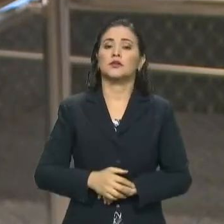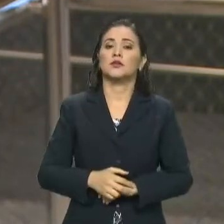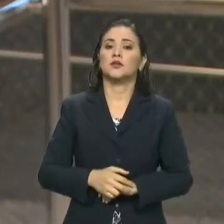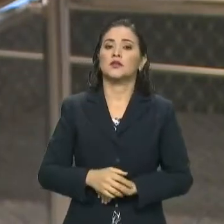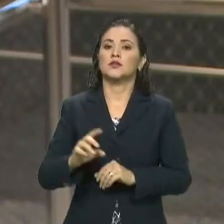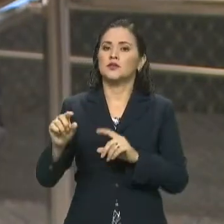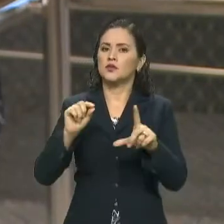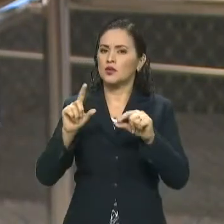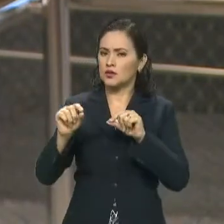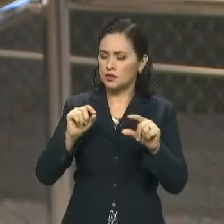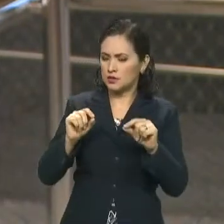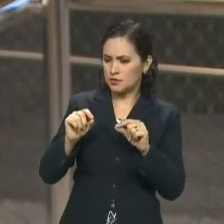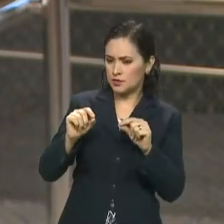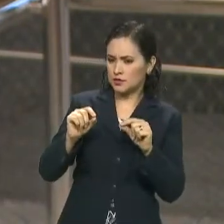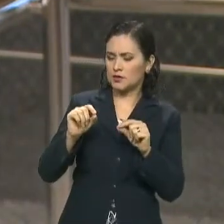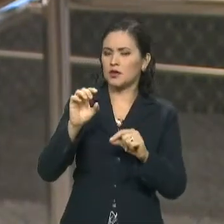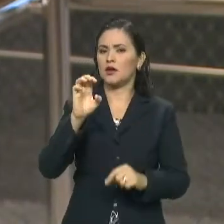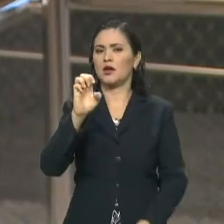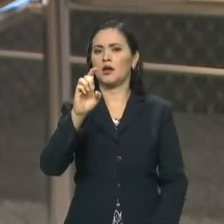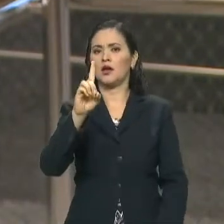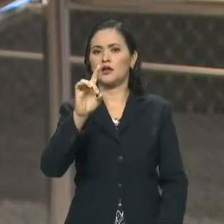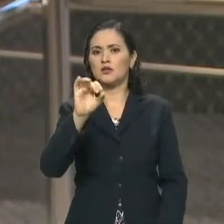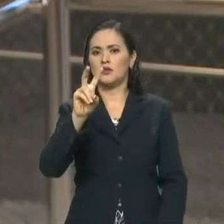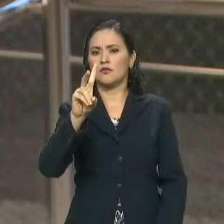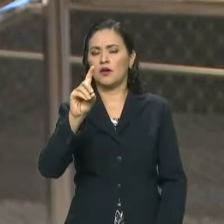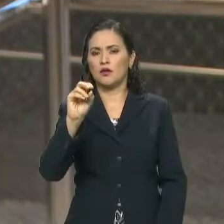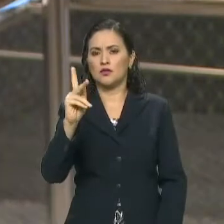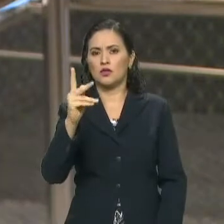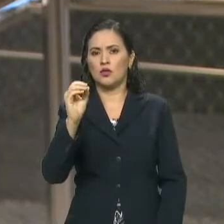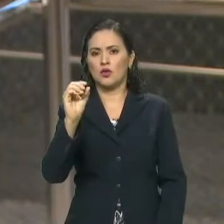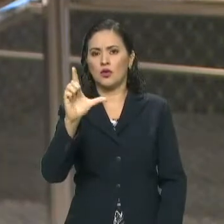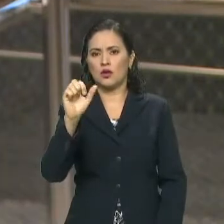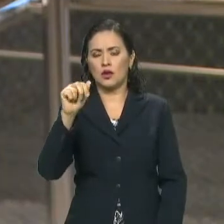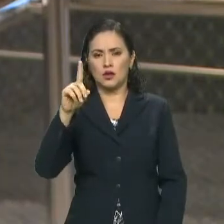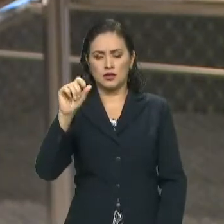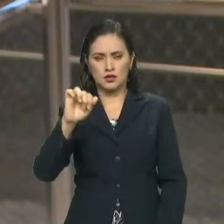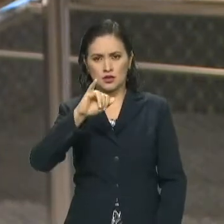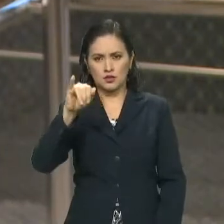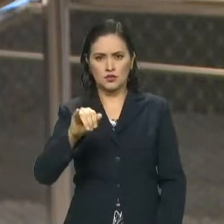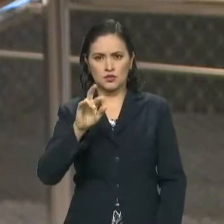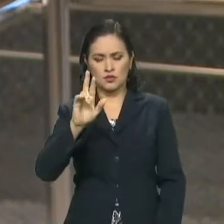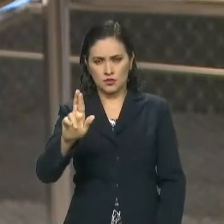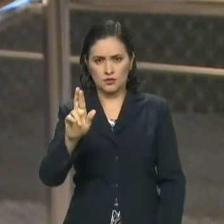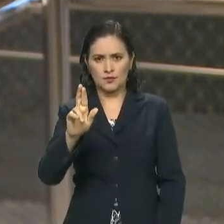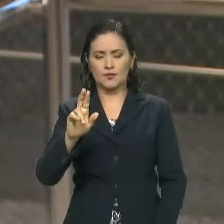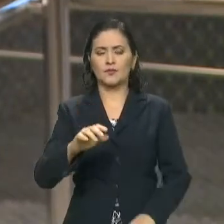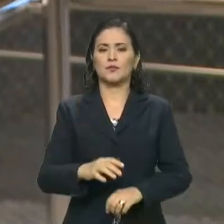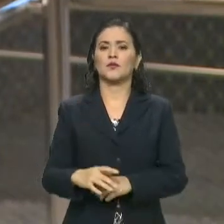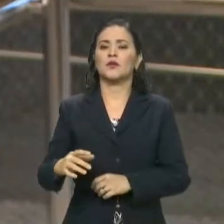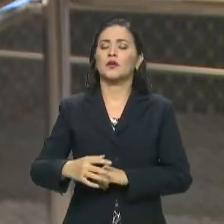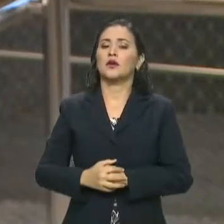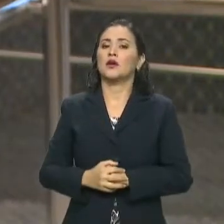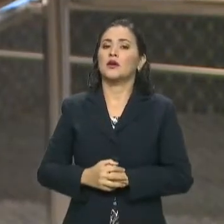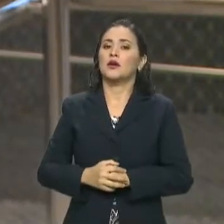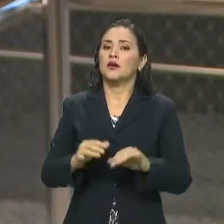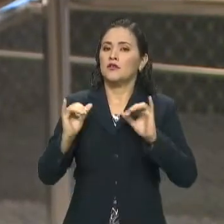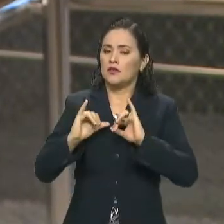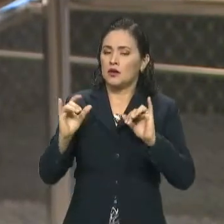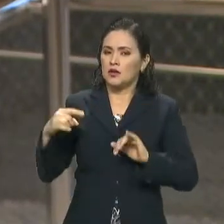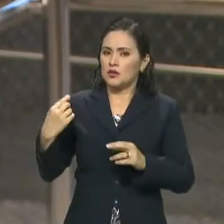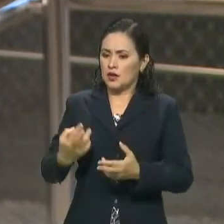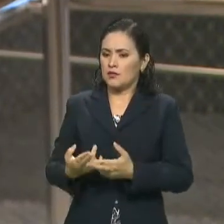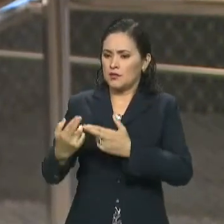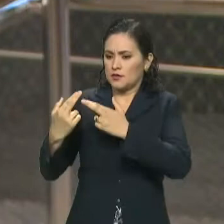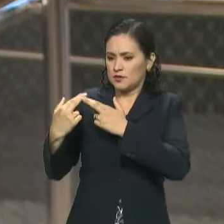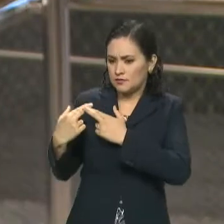Edivaldo Holanda Júnior, reafirmando o nosso compromisso com o Maranhão e também montando as